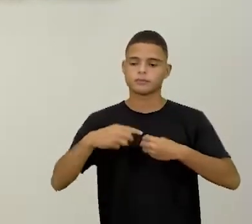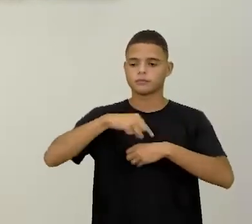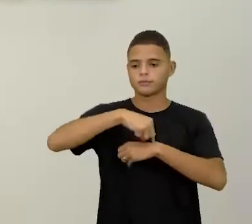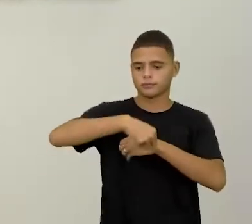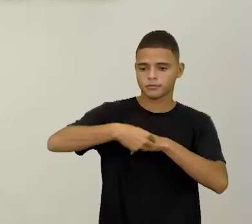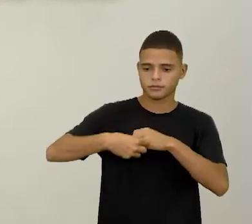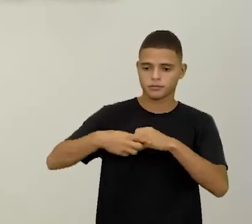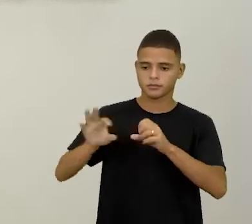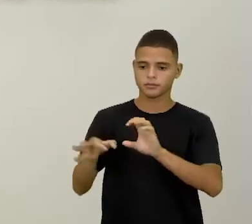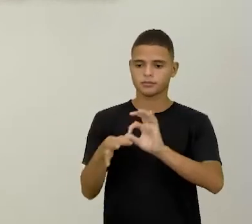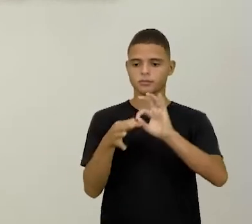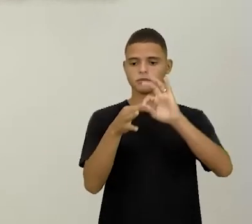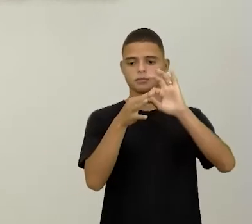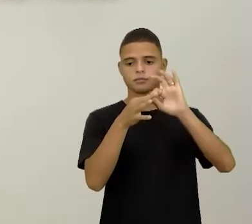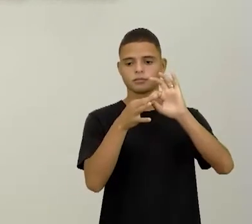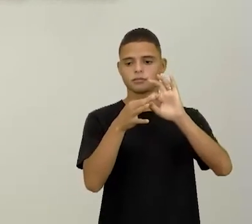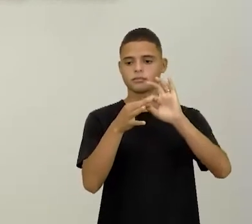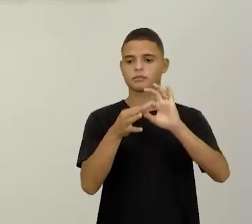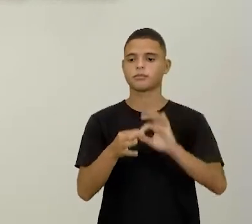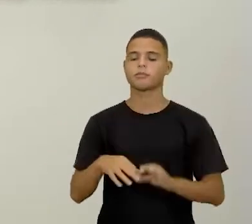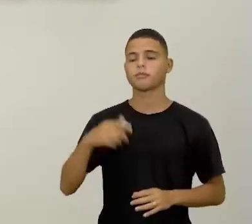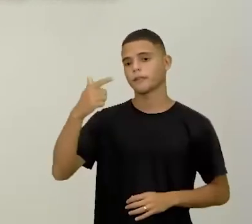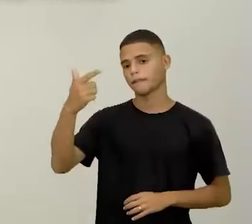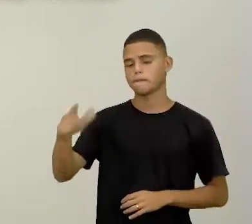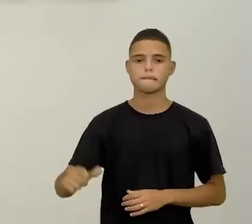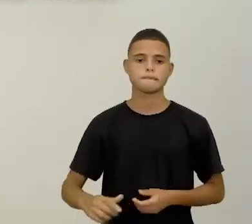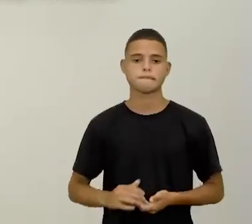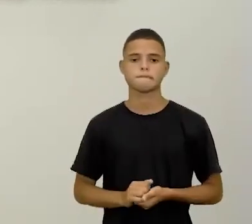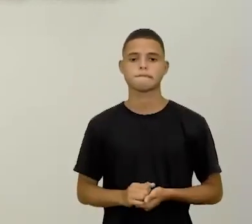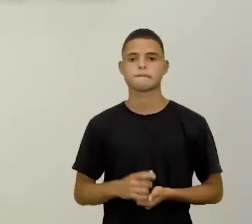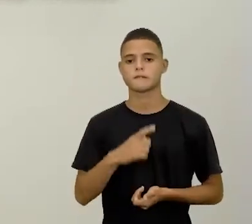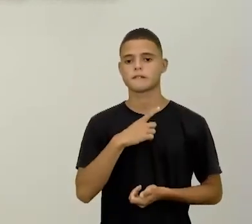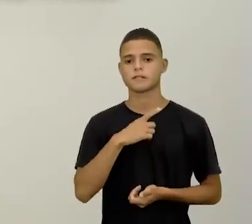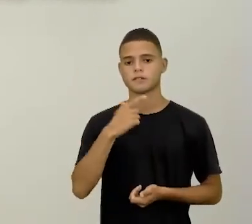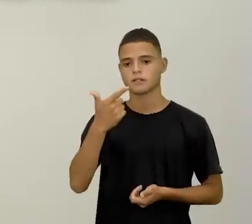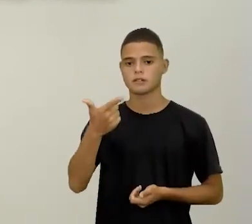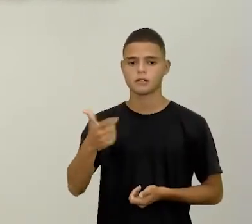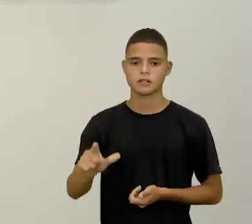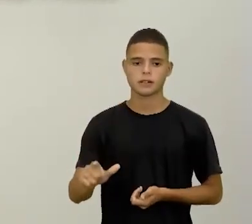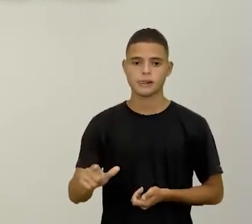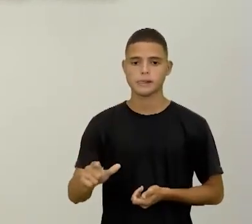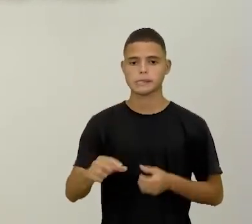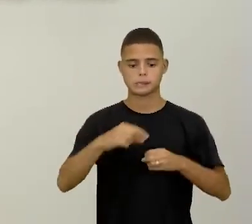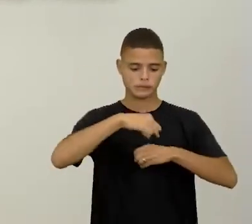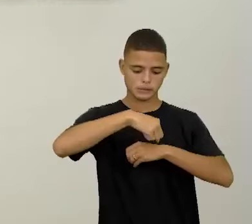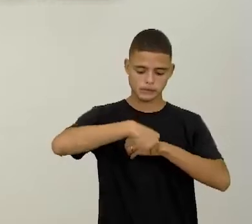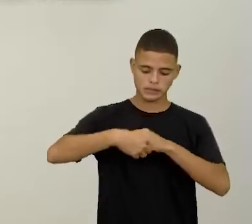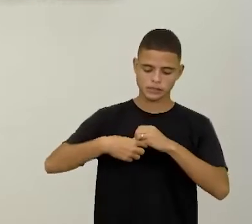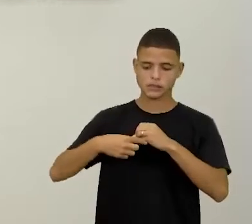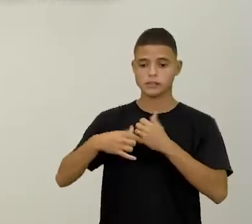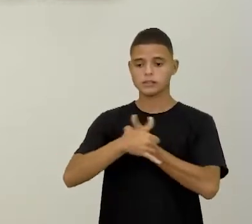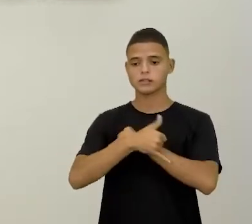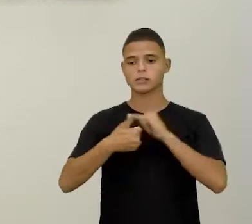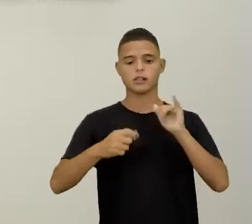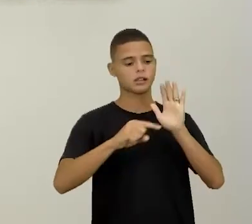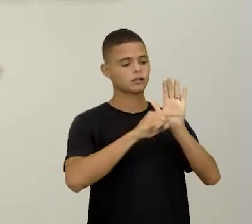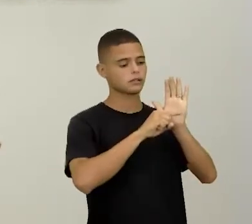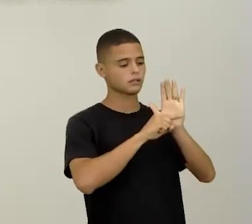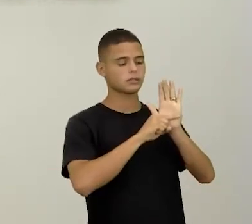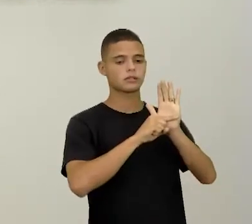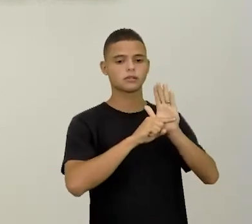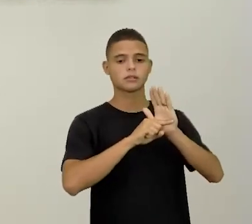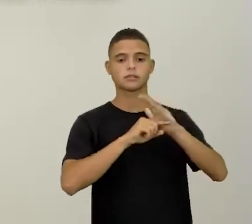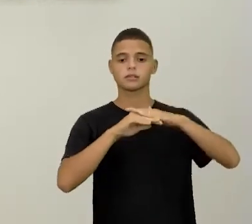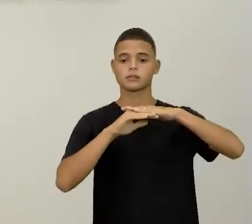acontecer a ligação de hidrogênio. E depois tem o outro átomo eletronegativo ali embaixo. Então, é a mesma